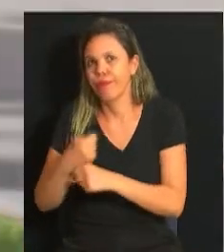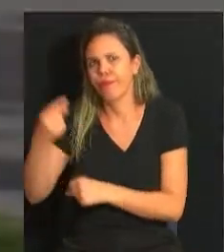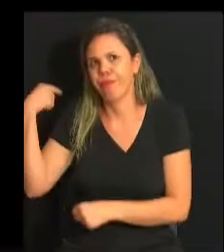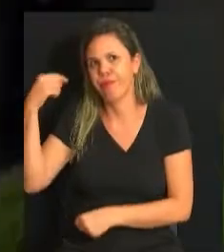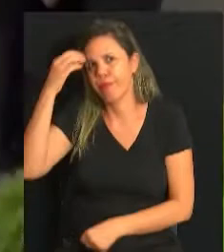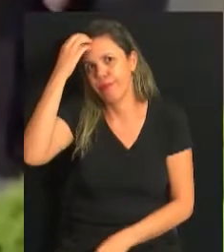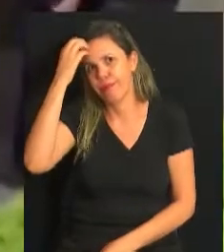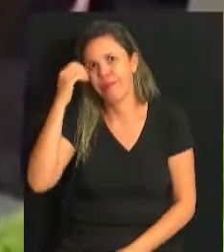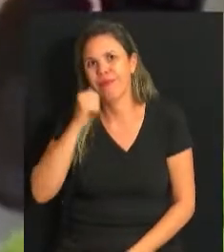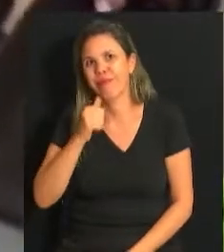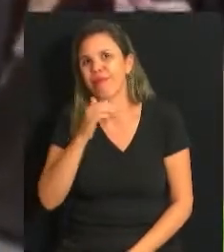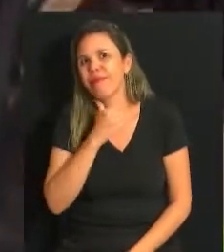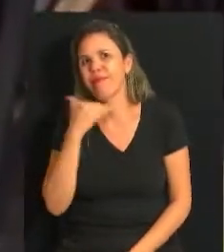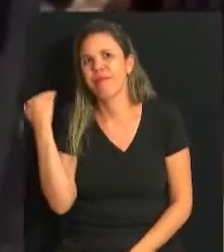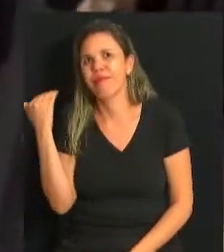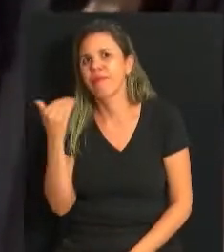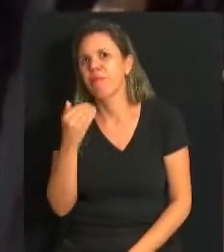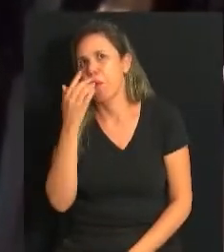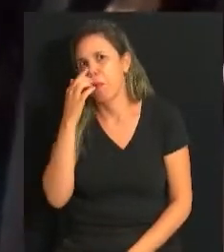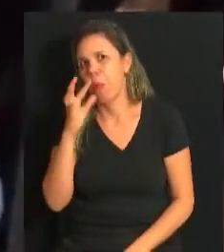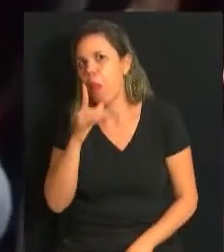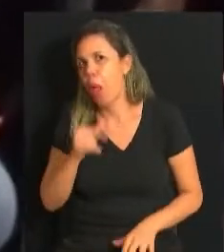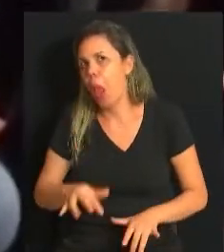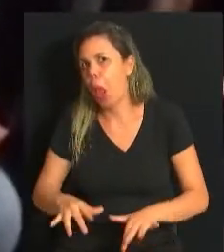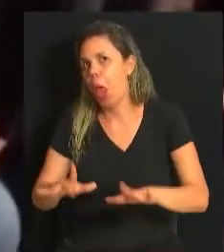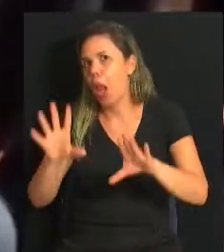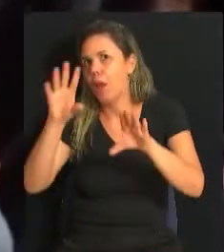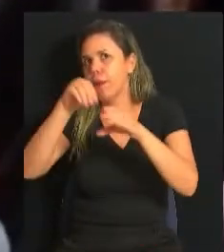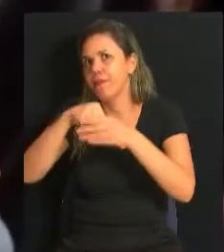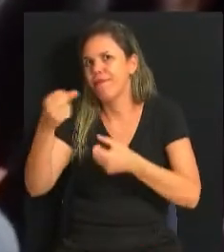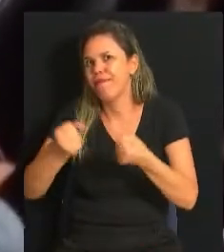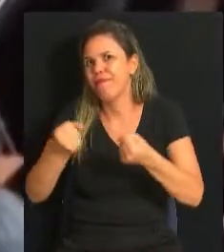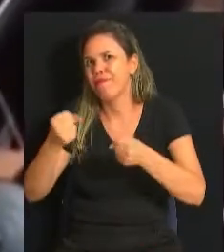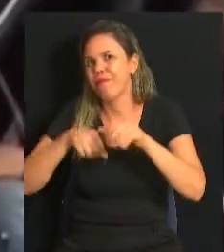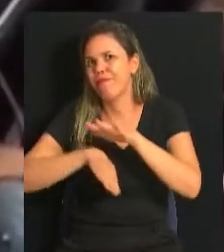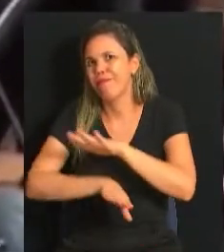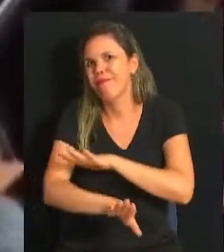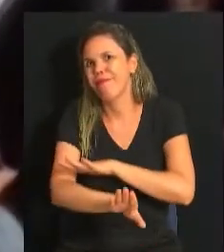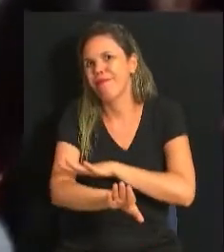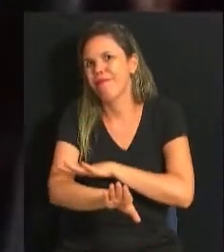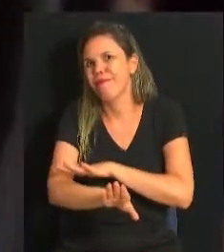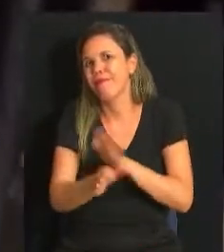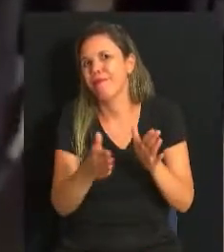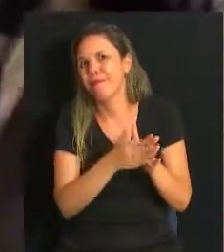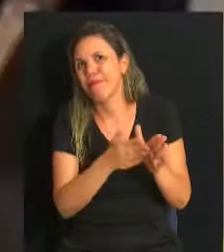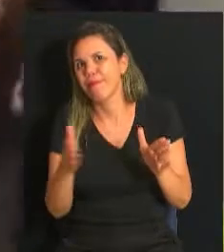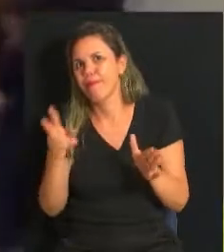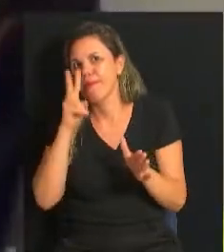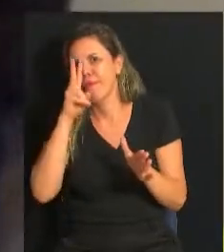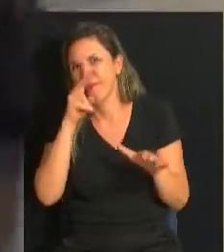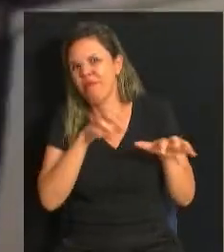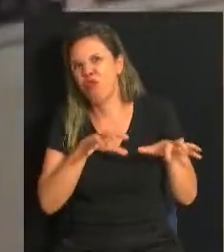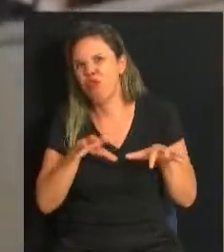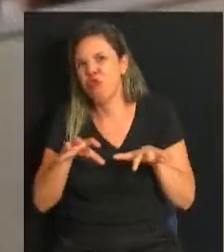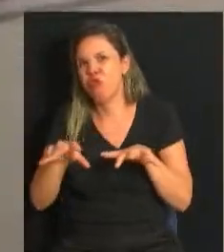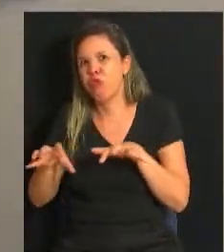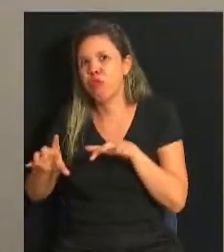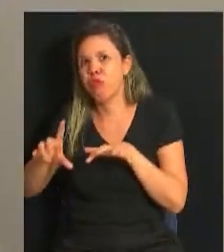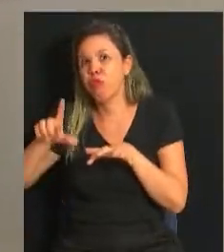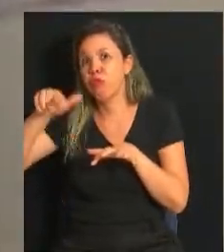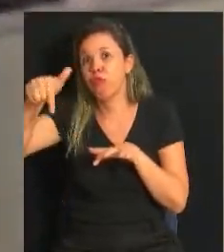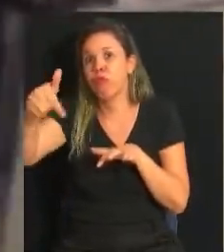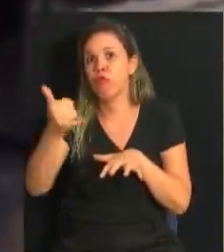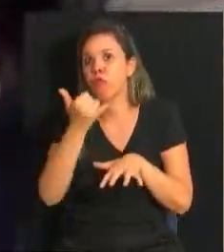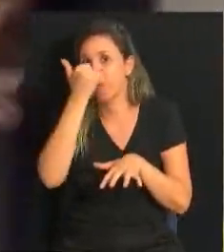passado uma mulher morreu afogada após ficar presa debaixo de um carro durante um forte temporal Depois